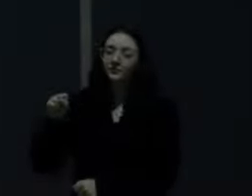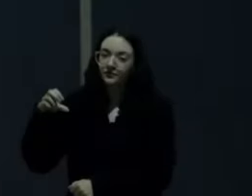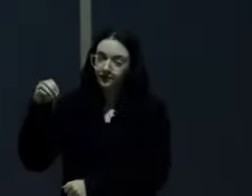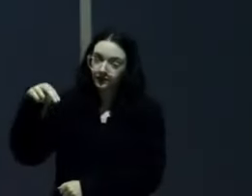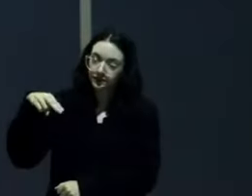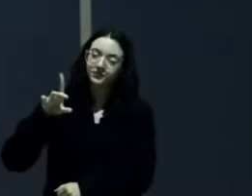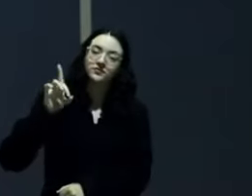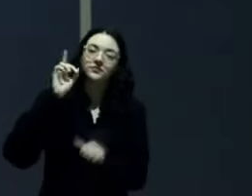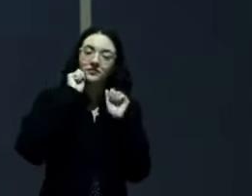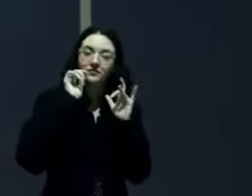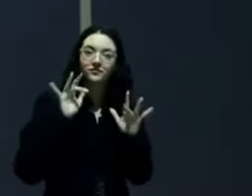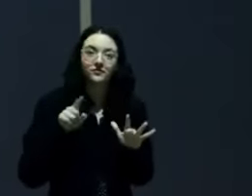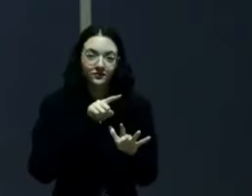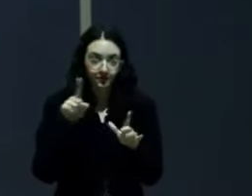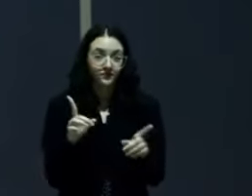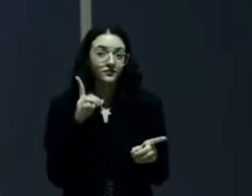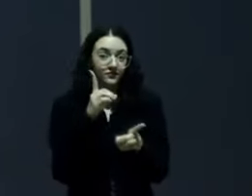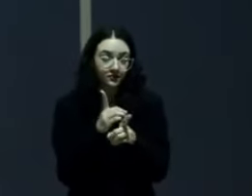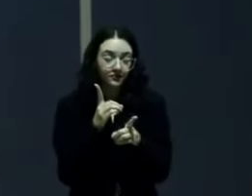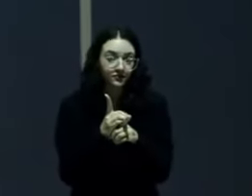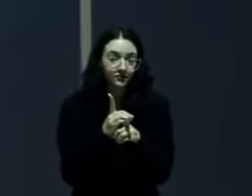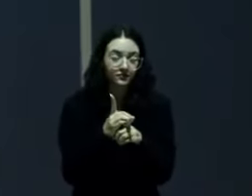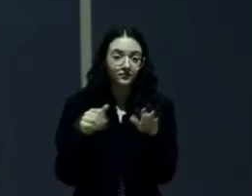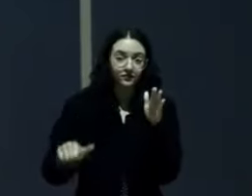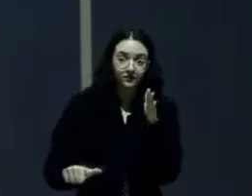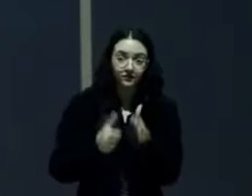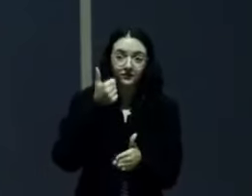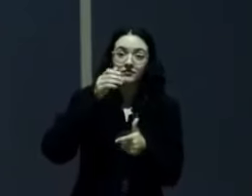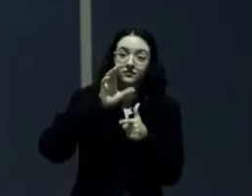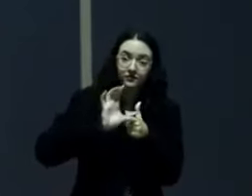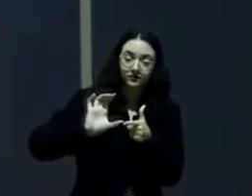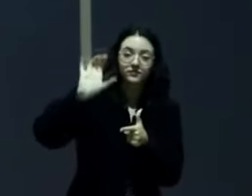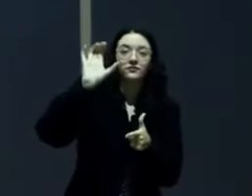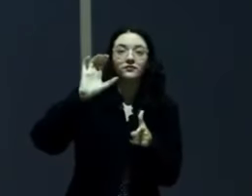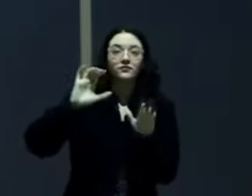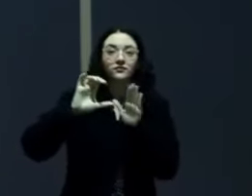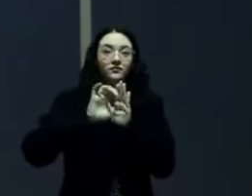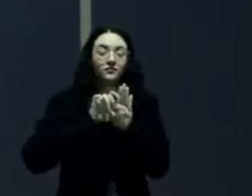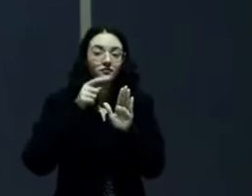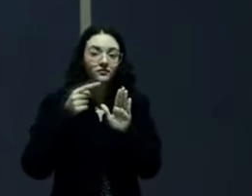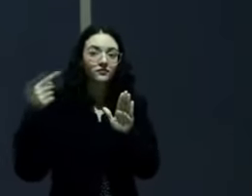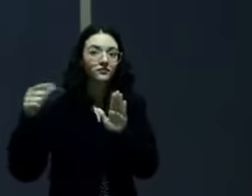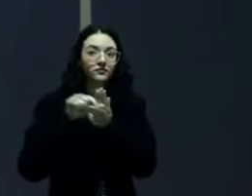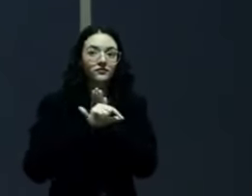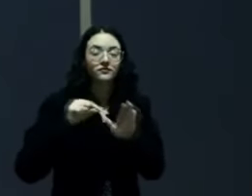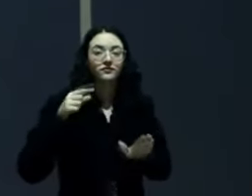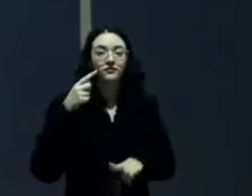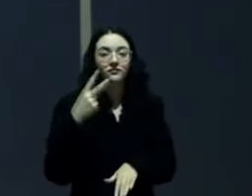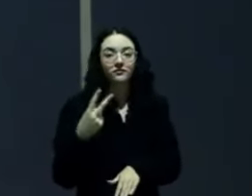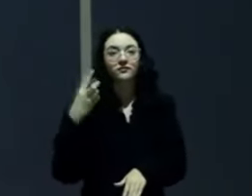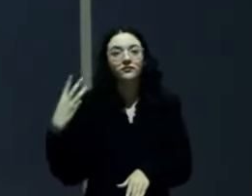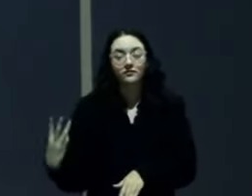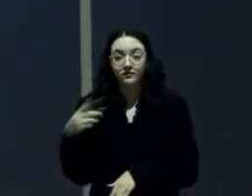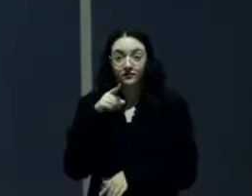Todos encontraram a primeira carta de Paulo aos Coríntios, capítulo de número 11.